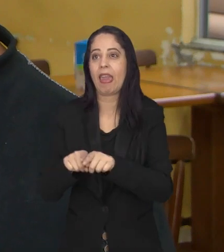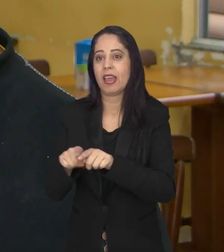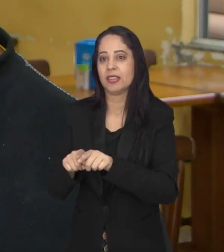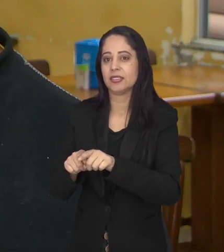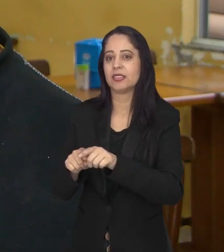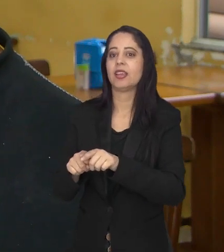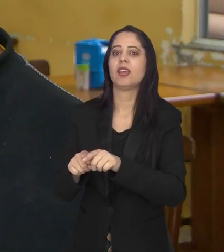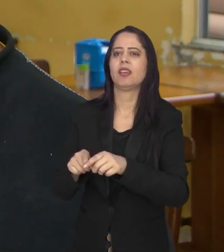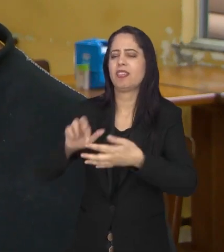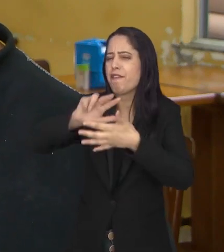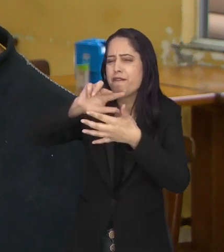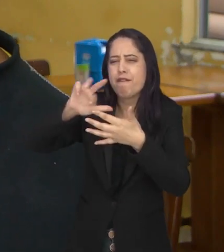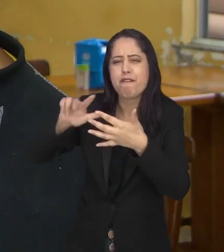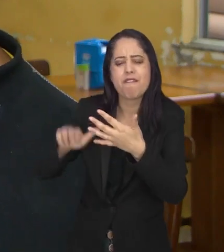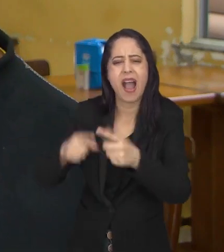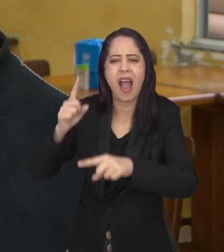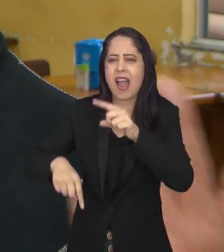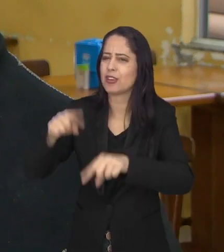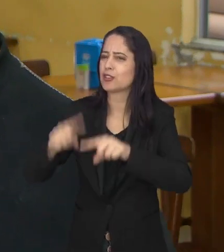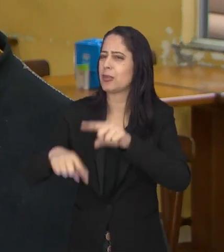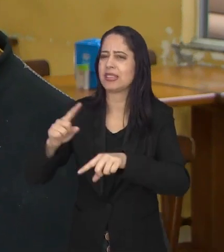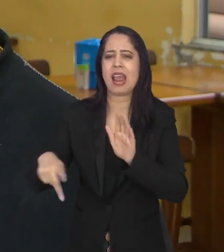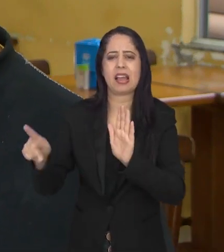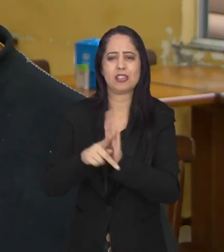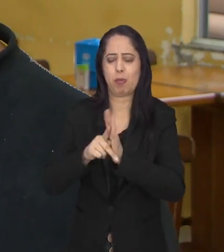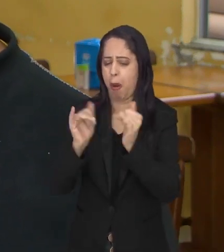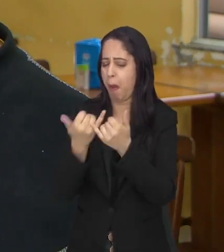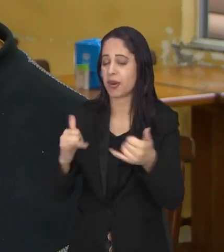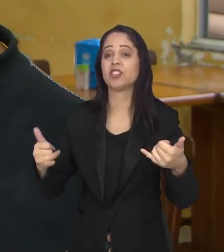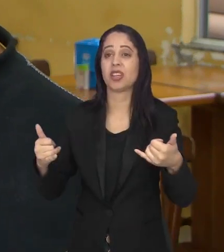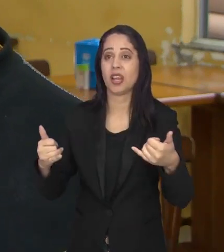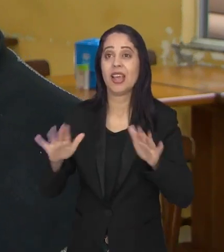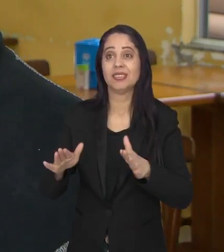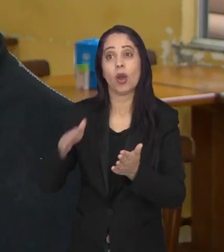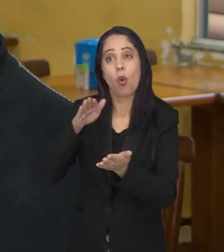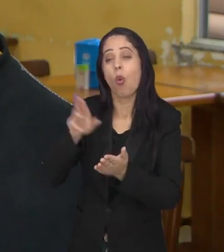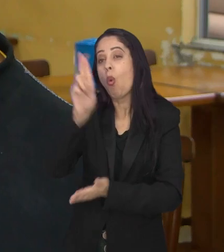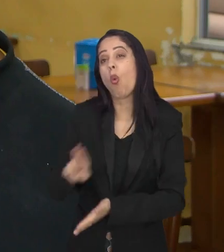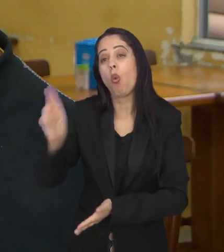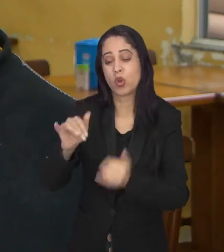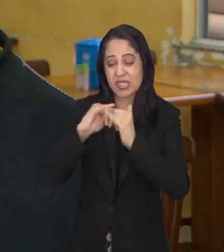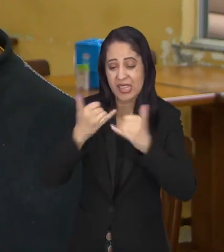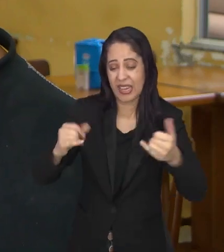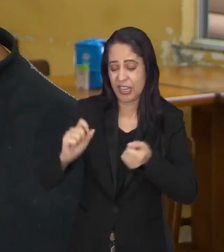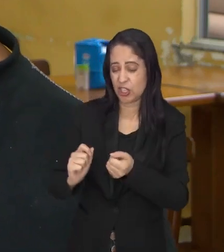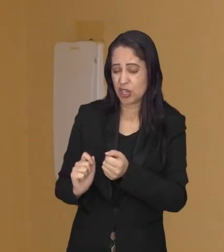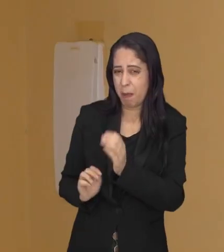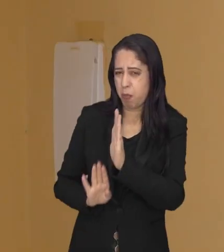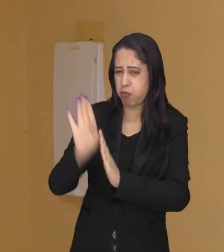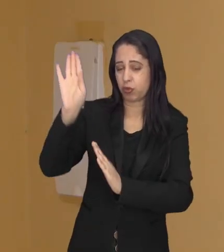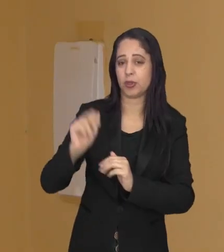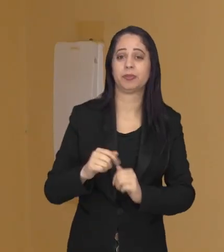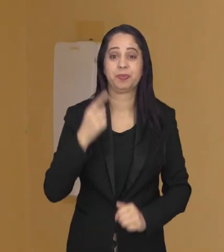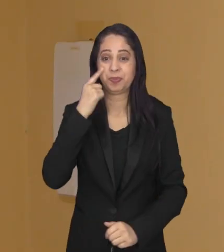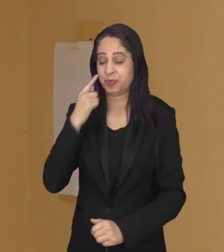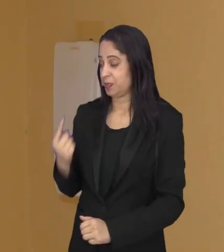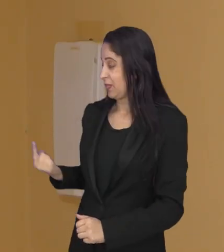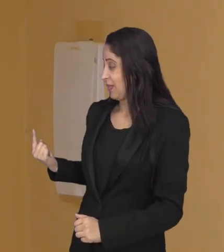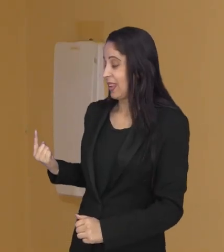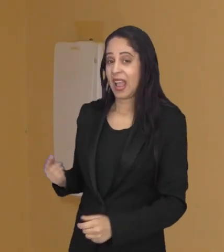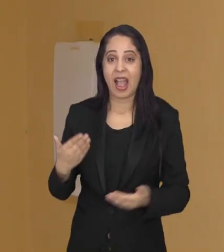ou menos uns 7, 8 anos que a gente já pensa em colocar, né? Então, assim, agora apareceu a oportunidade, a